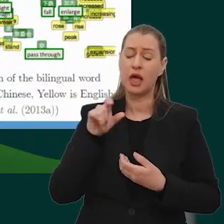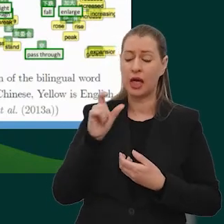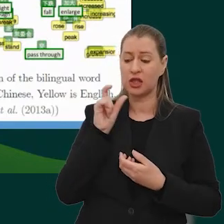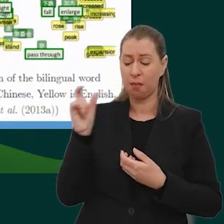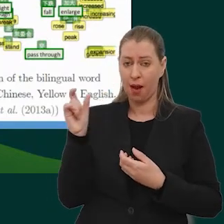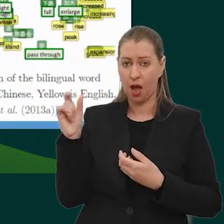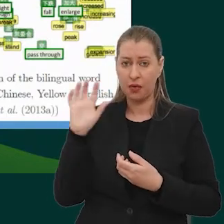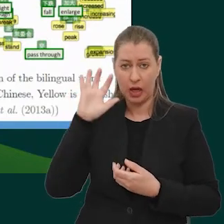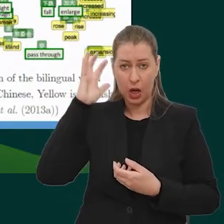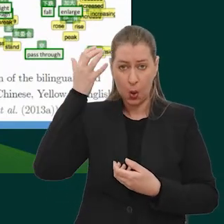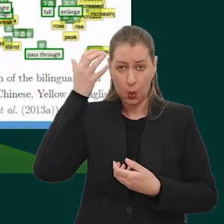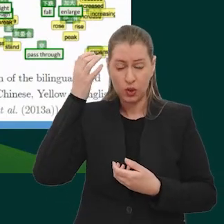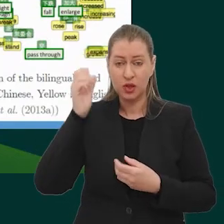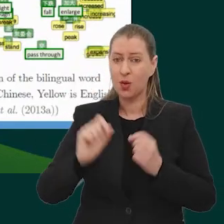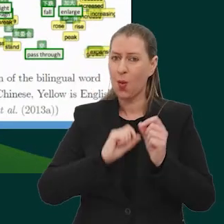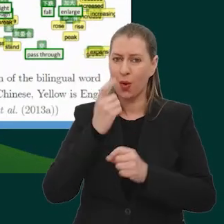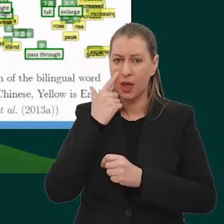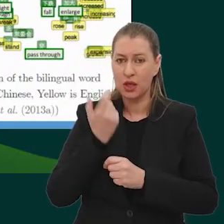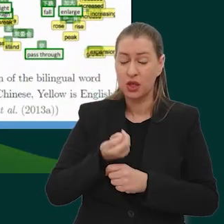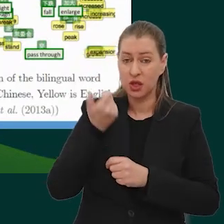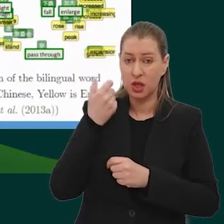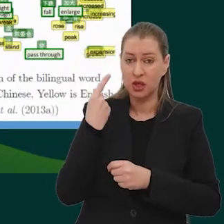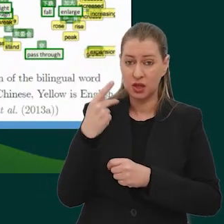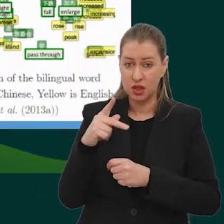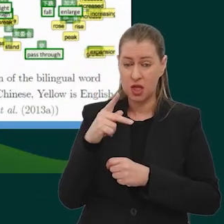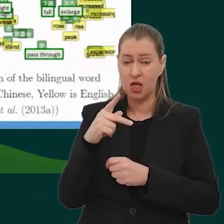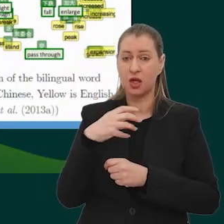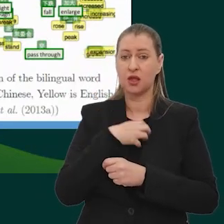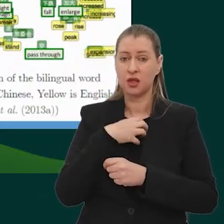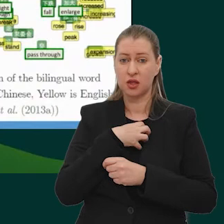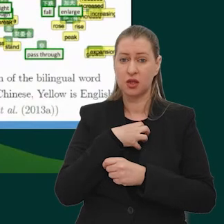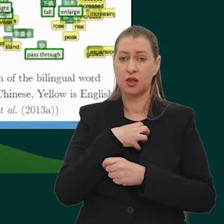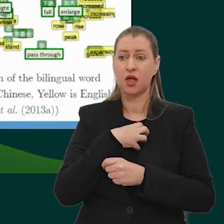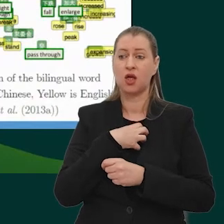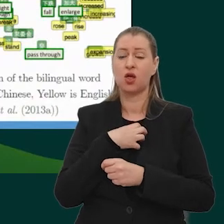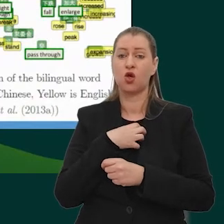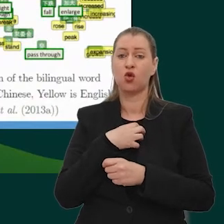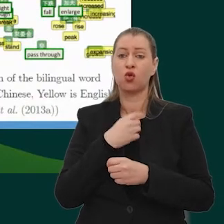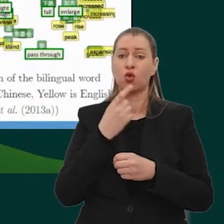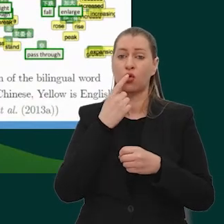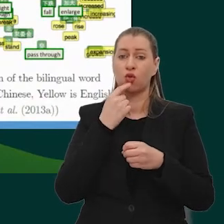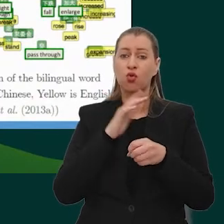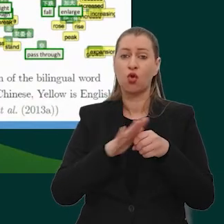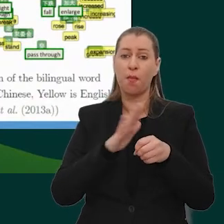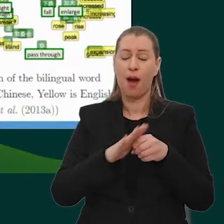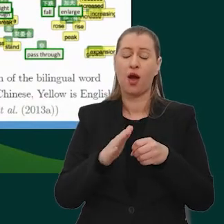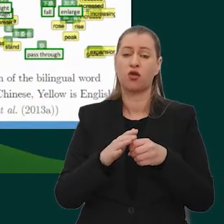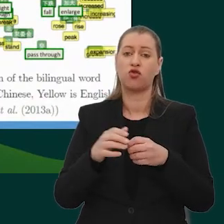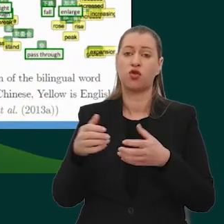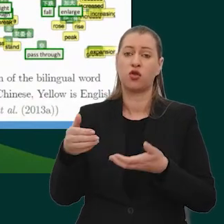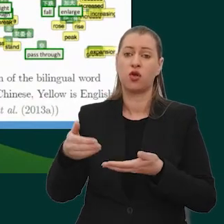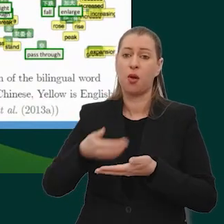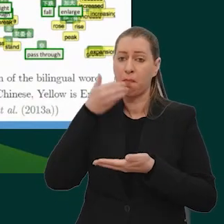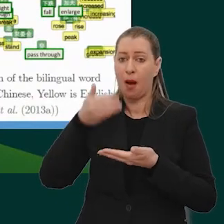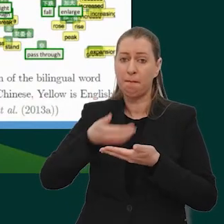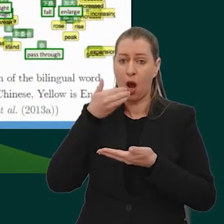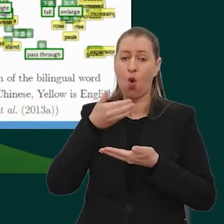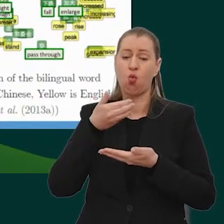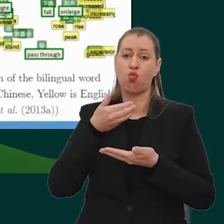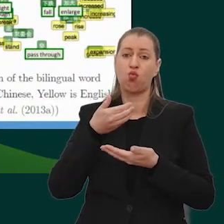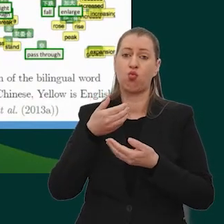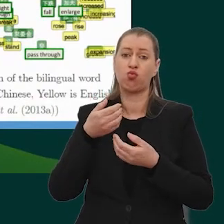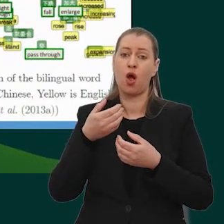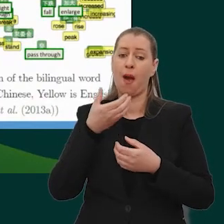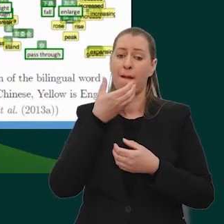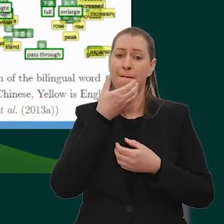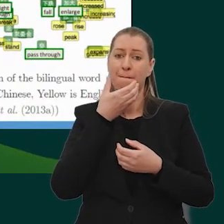palavra acontecer, as chances de que seja tomate, mamão, banana esteja relacionada com maçã